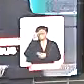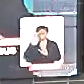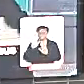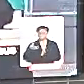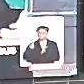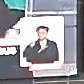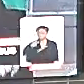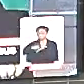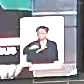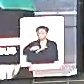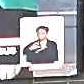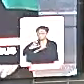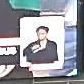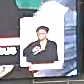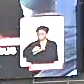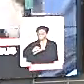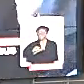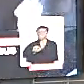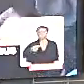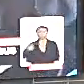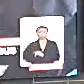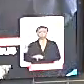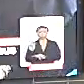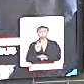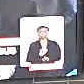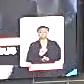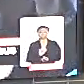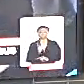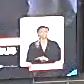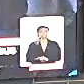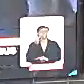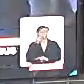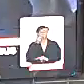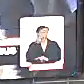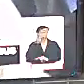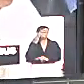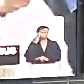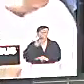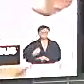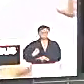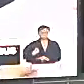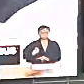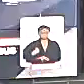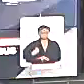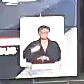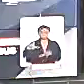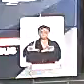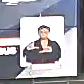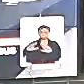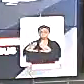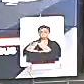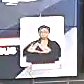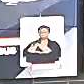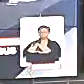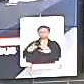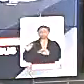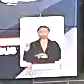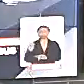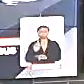eles se apresentem acho nós estamos ao vivo aqui para pela TV Assembleia se apresentem fale o nome